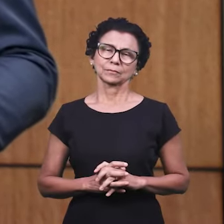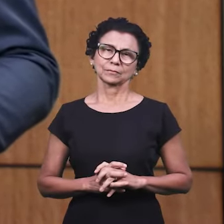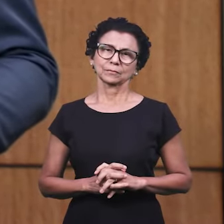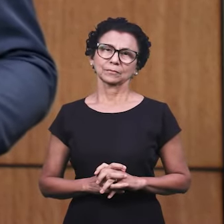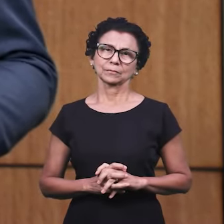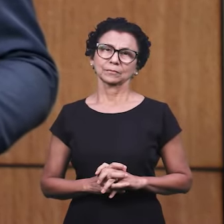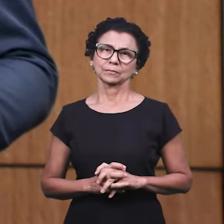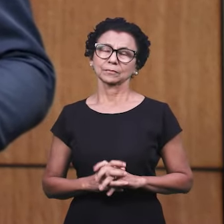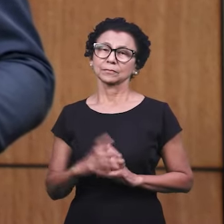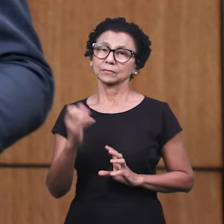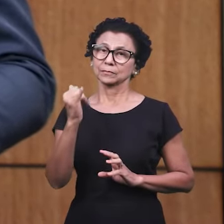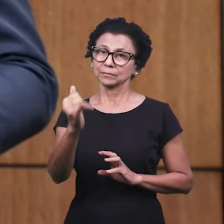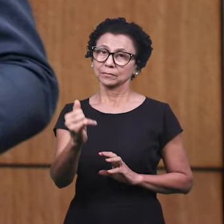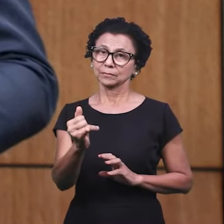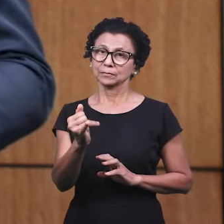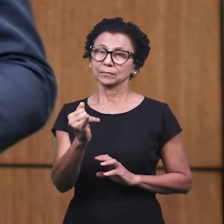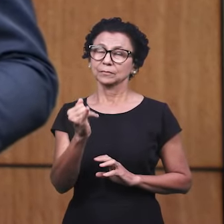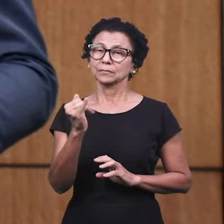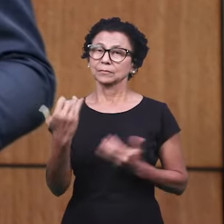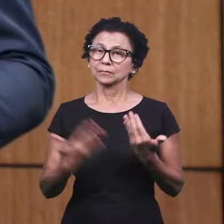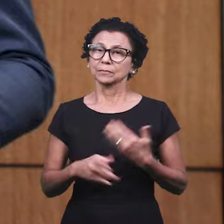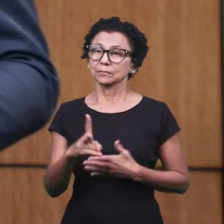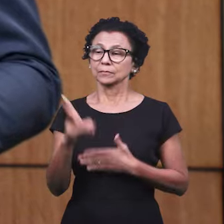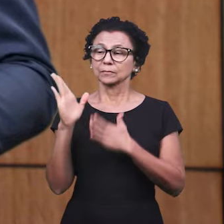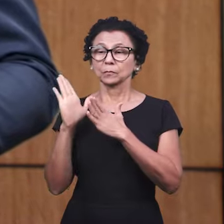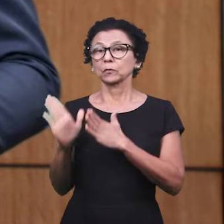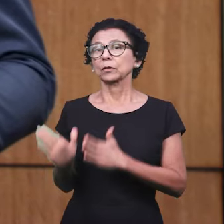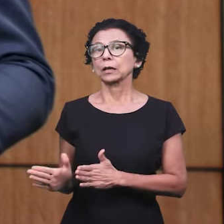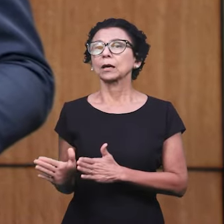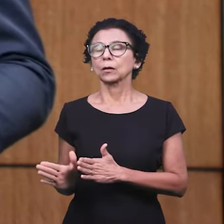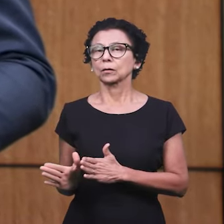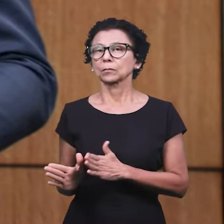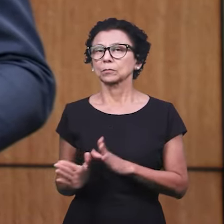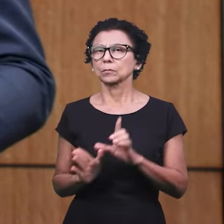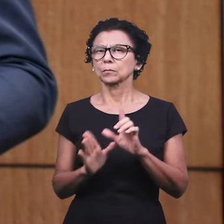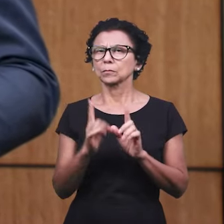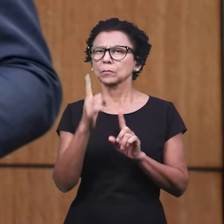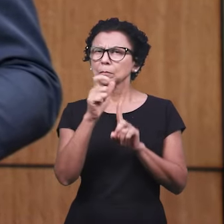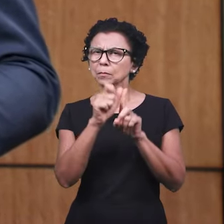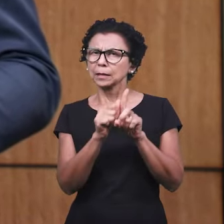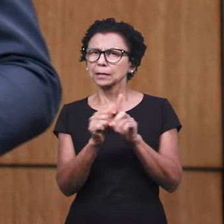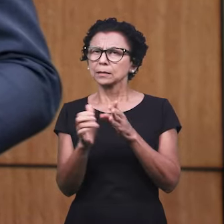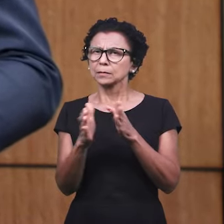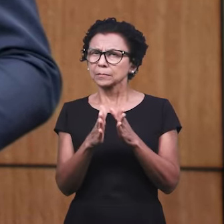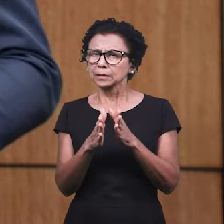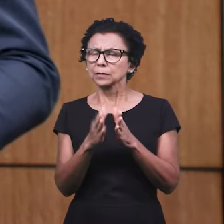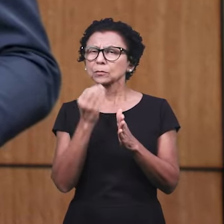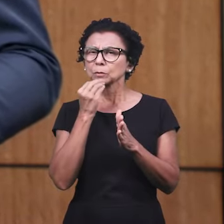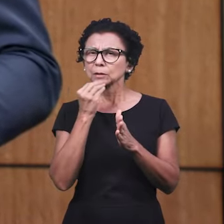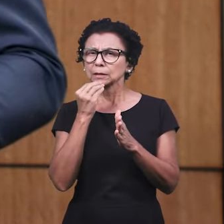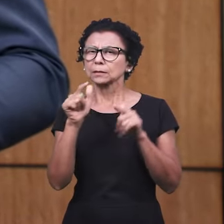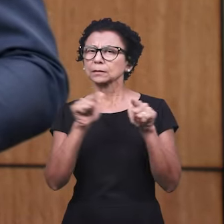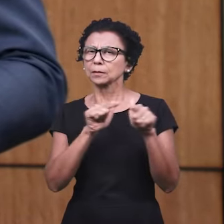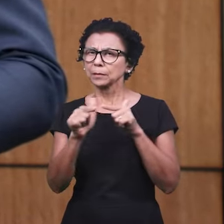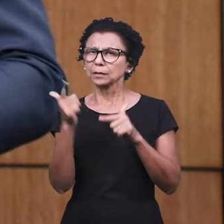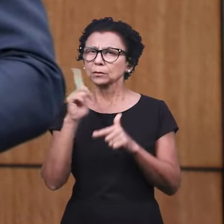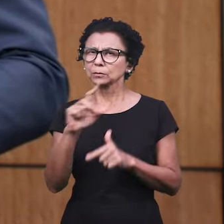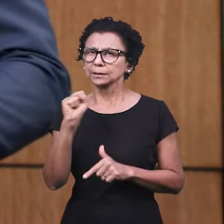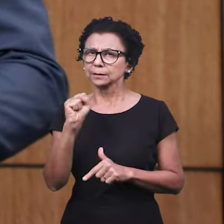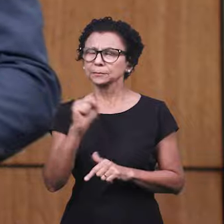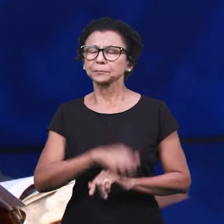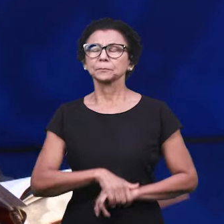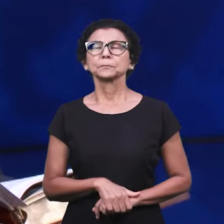para esse servo continuar nessa mesma fidelidade, pois ainda dentro de um mês, uma oportunidade de emprego vai ser concedida. Louvado seja o